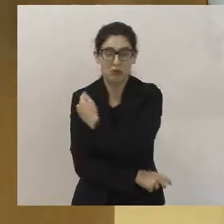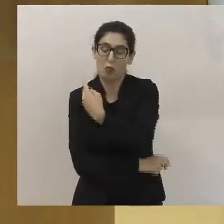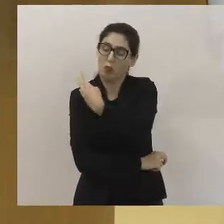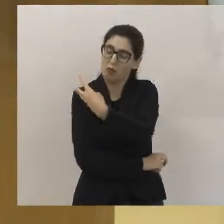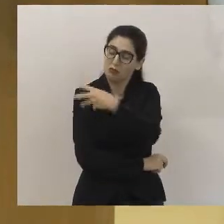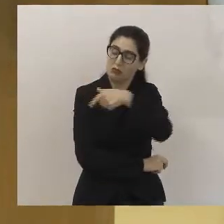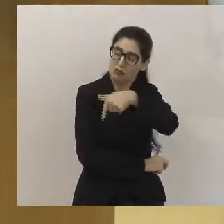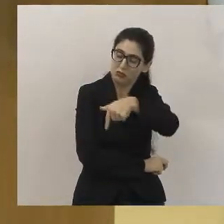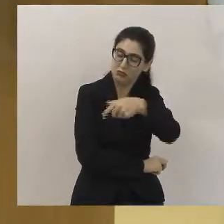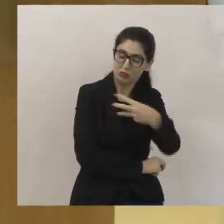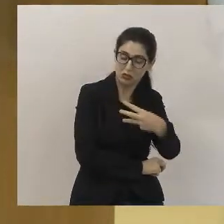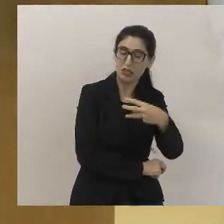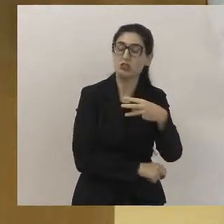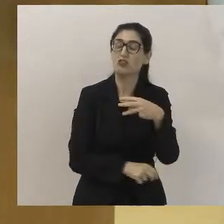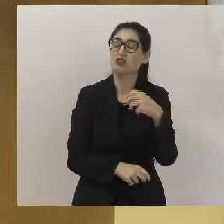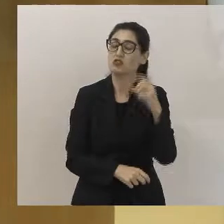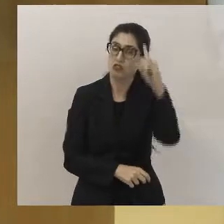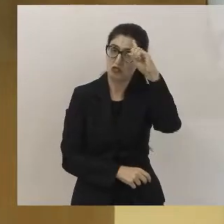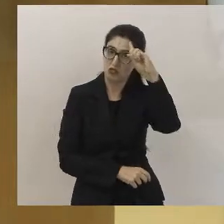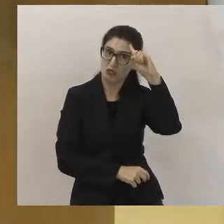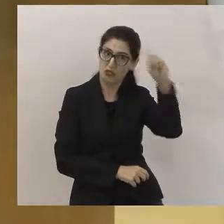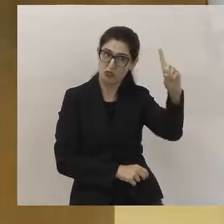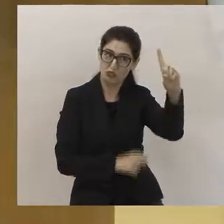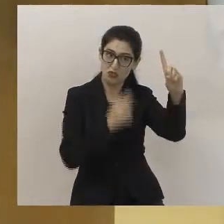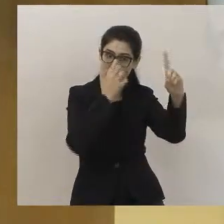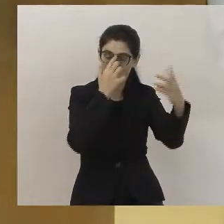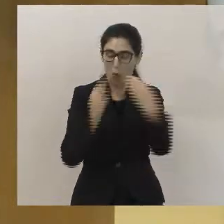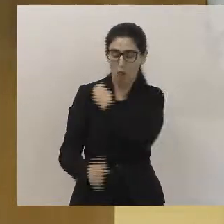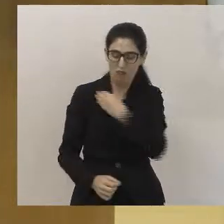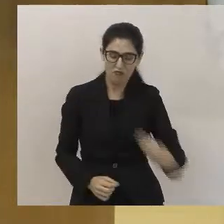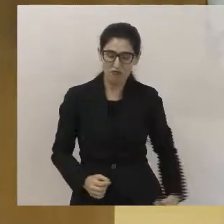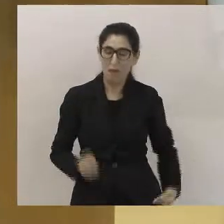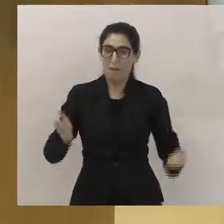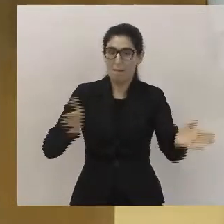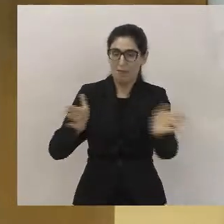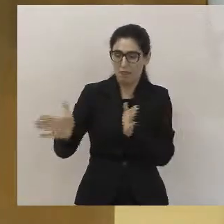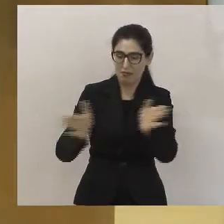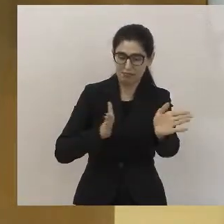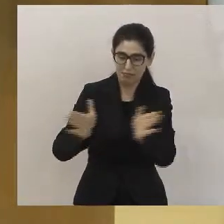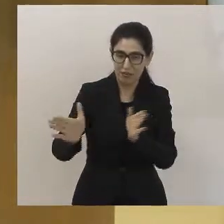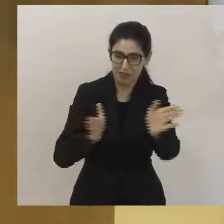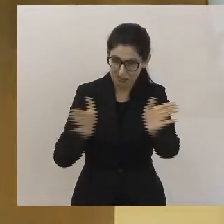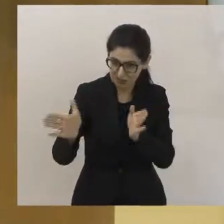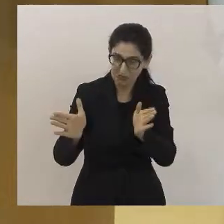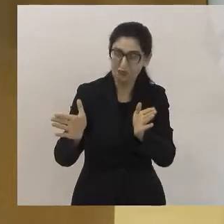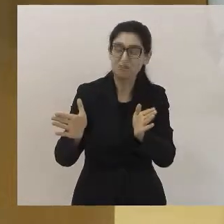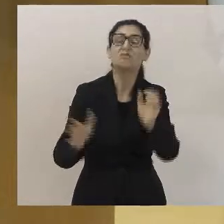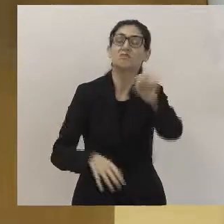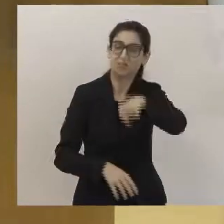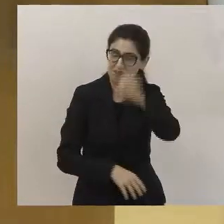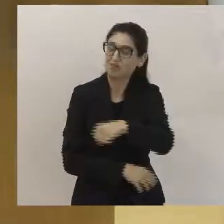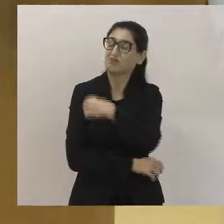473 dias de governo esse governo que está aí